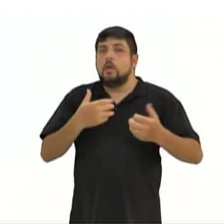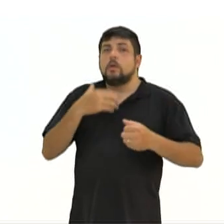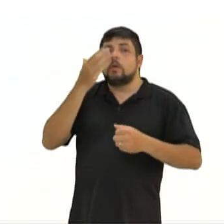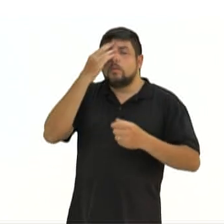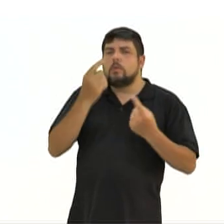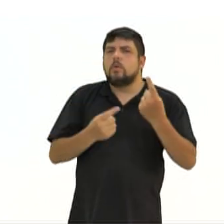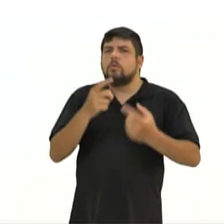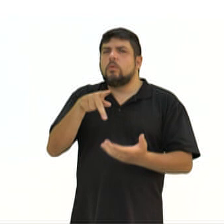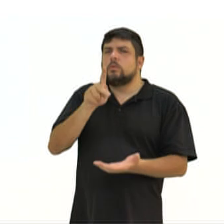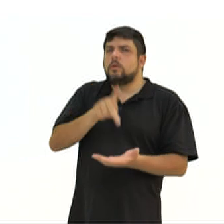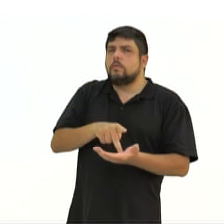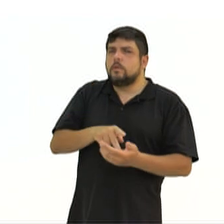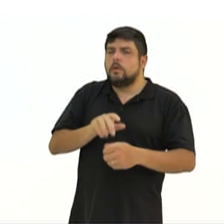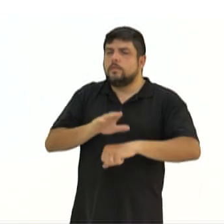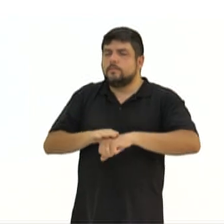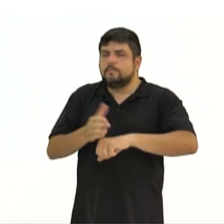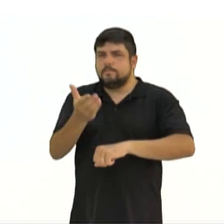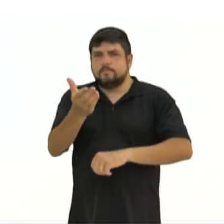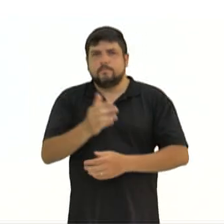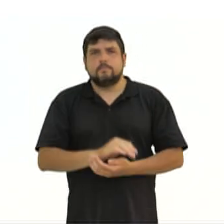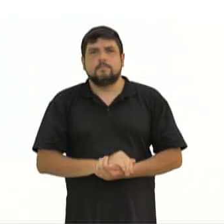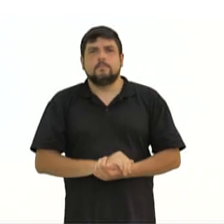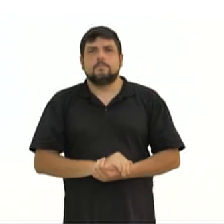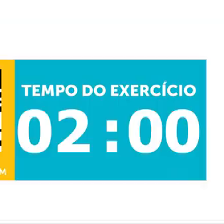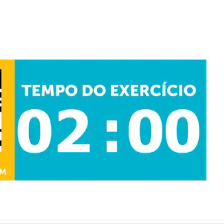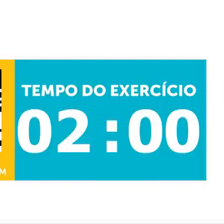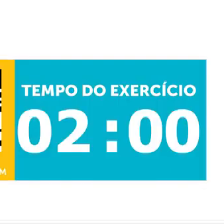é a verdadeira, agora é com vocês.